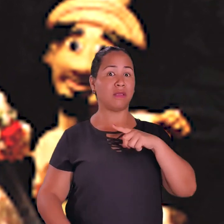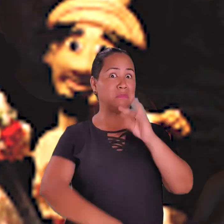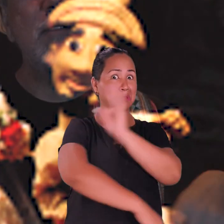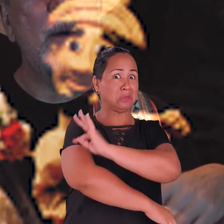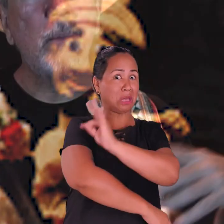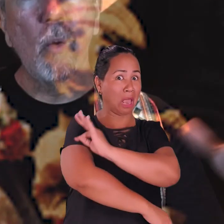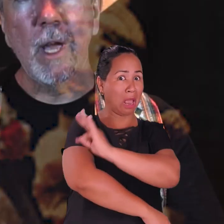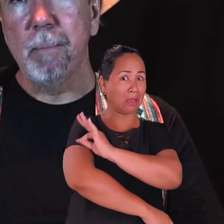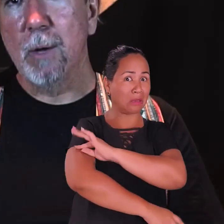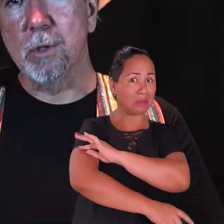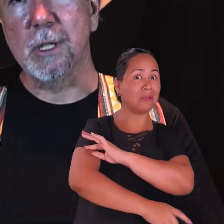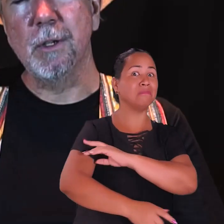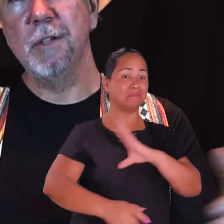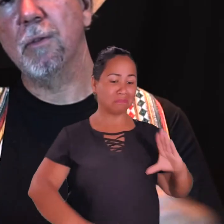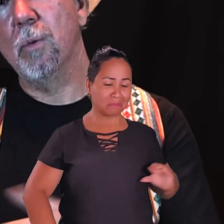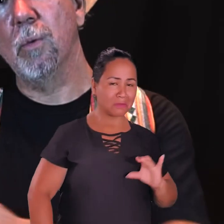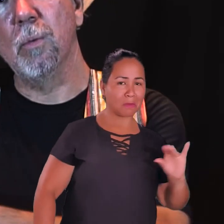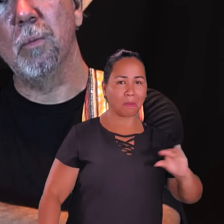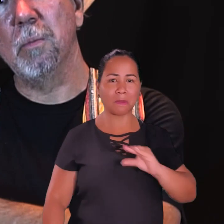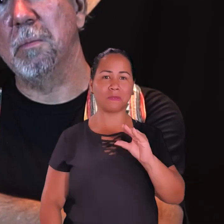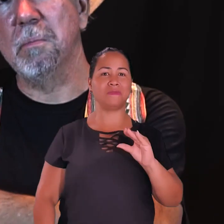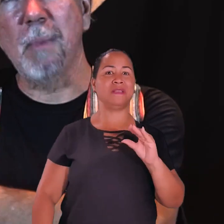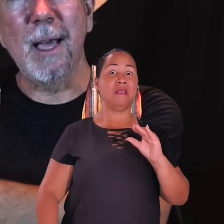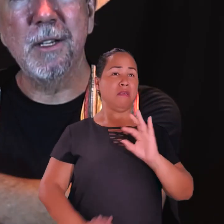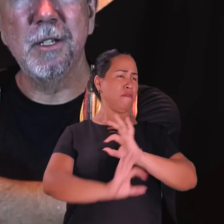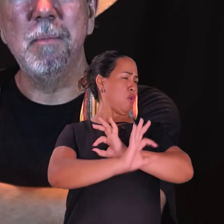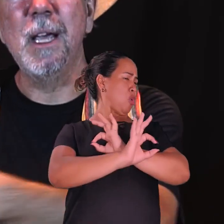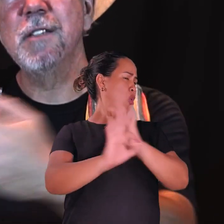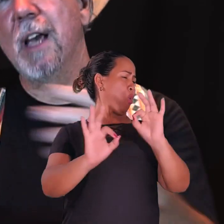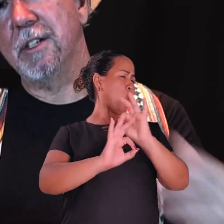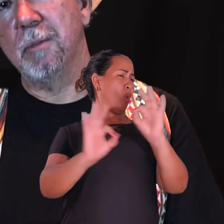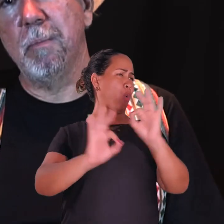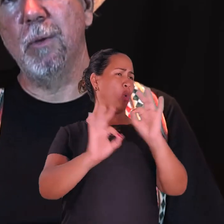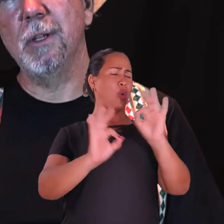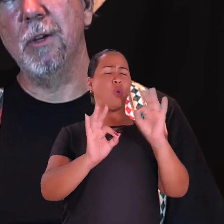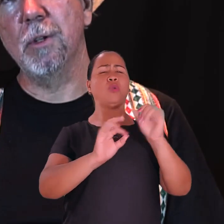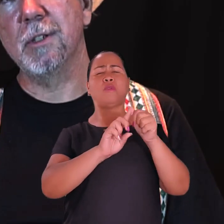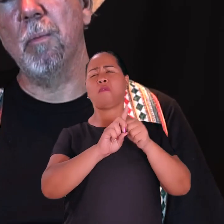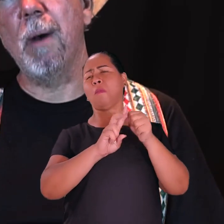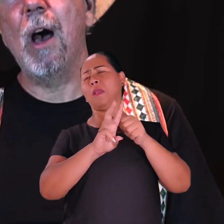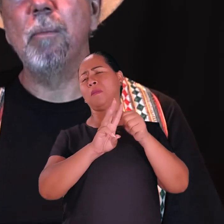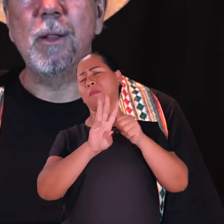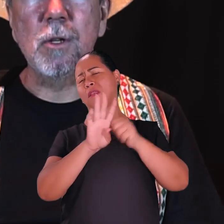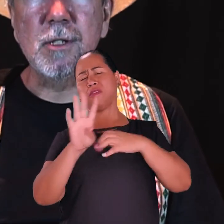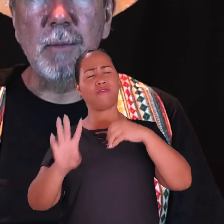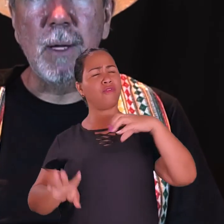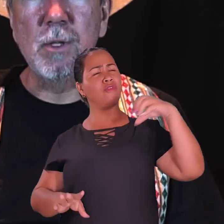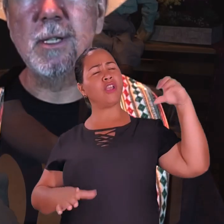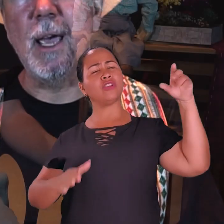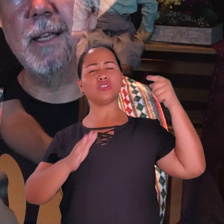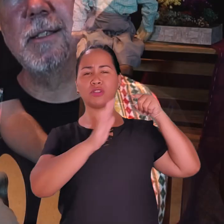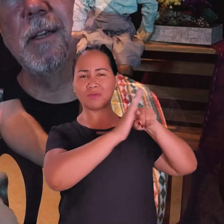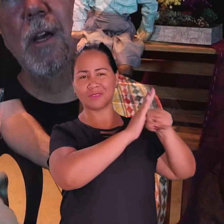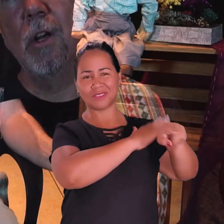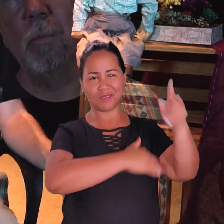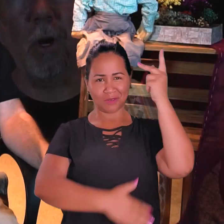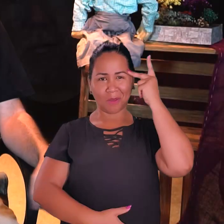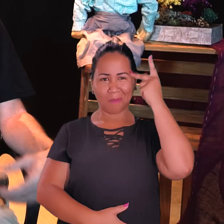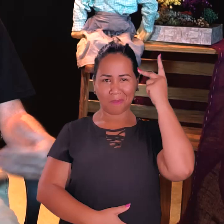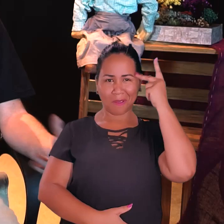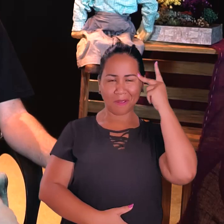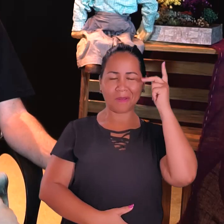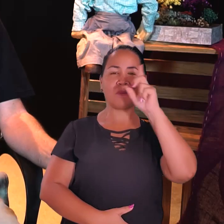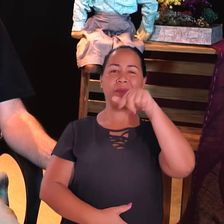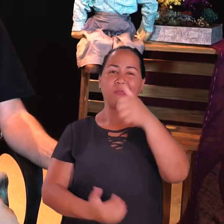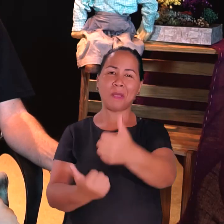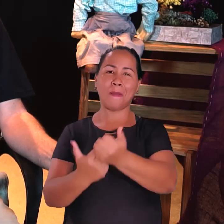O espetáculo teve uma boa repercussão, a gente ficou mais de mês viajando pelo interior de São Paulo, patrocinado pelo SESI, um projeto